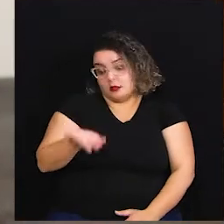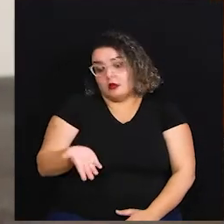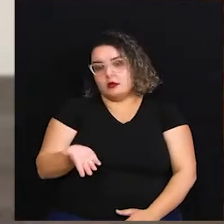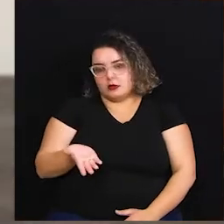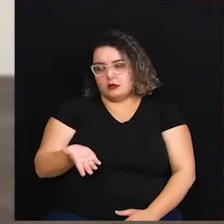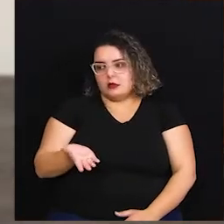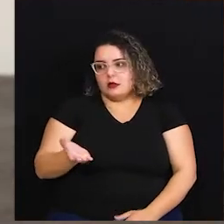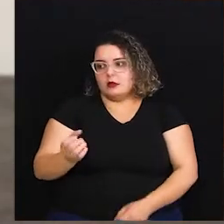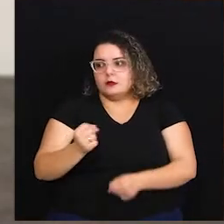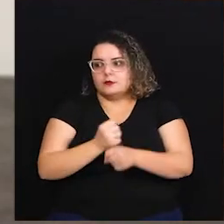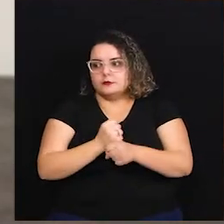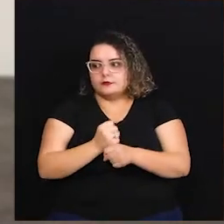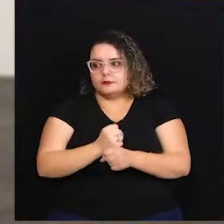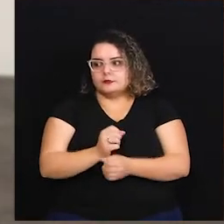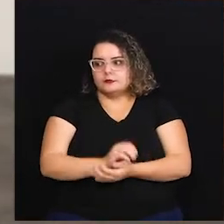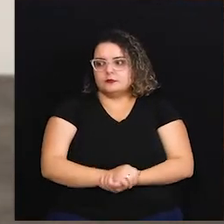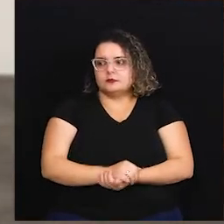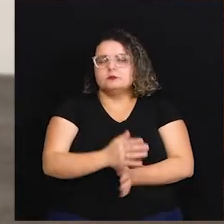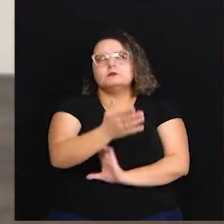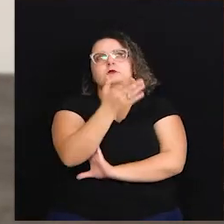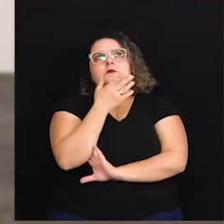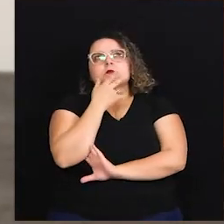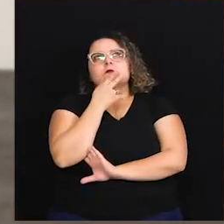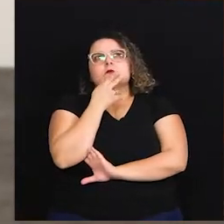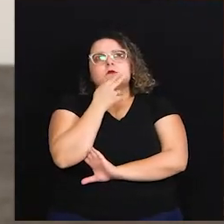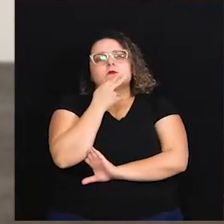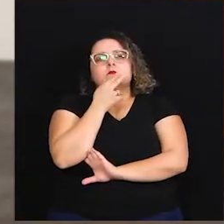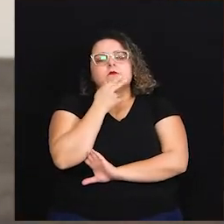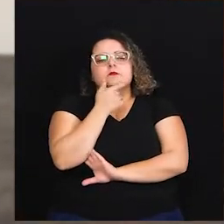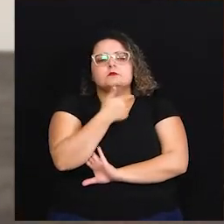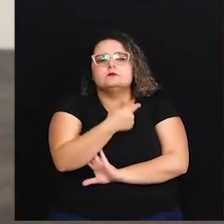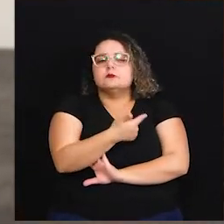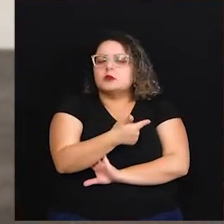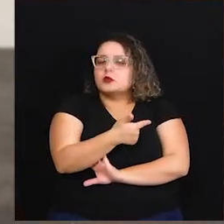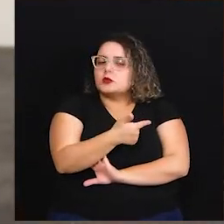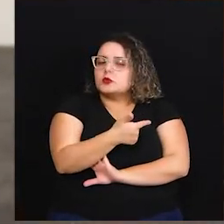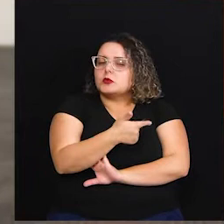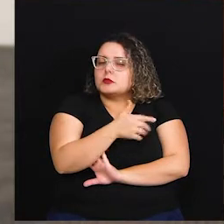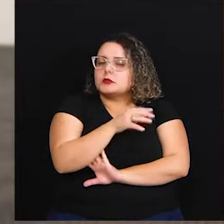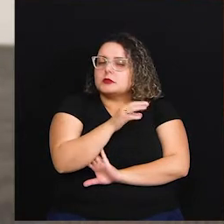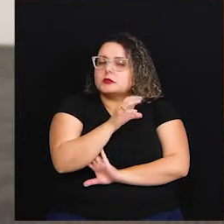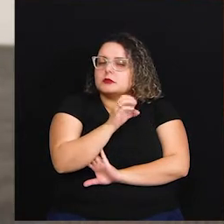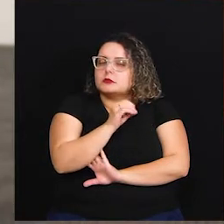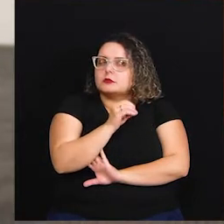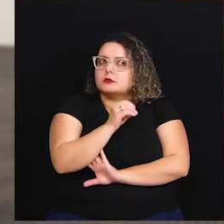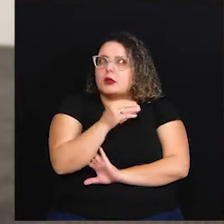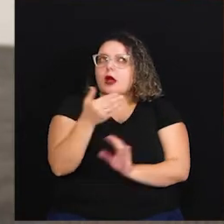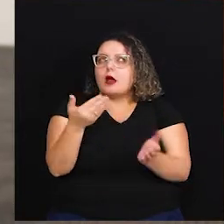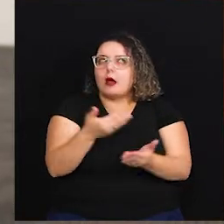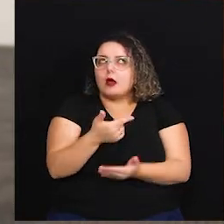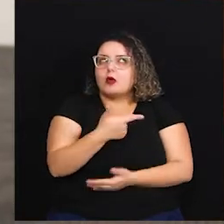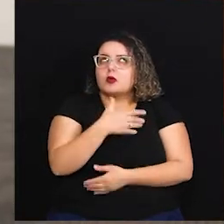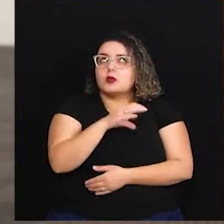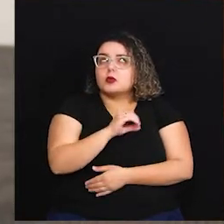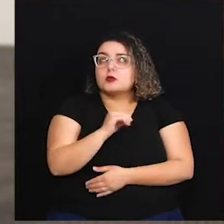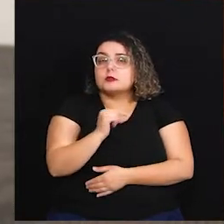que é isso. Isso era em que ano? Foi por volta de 2000, nós